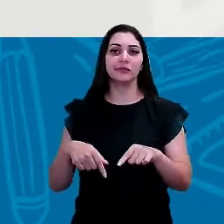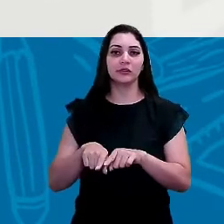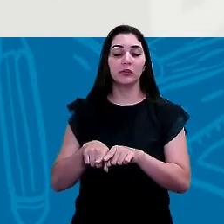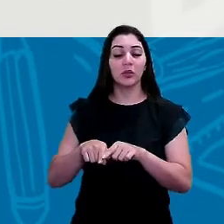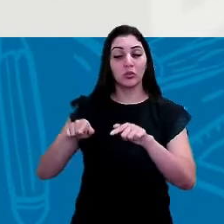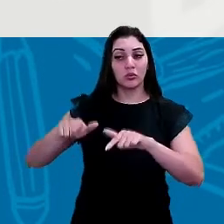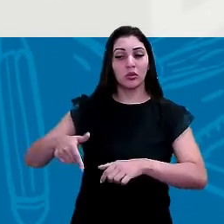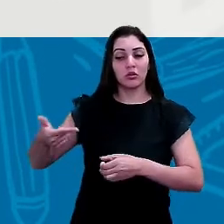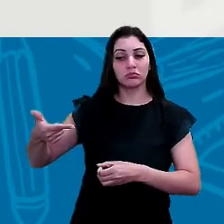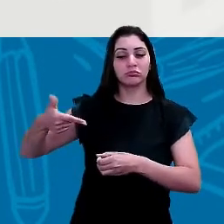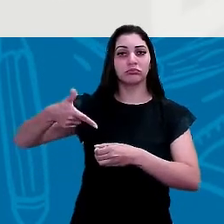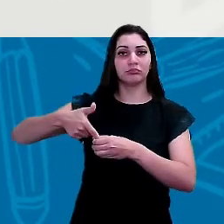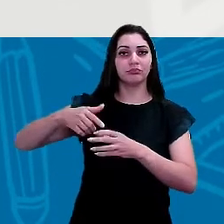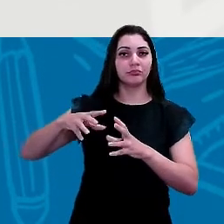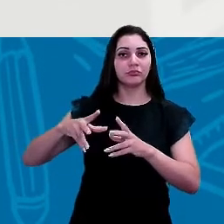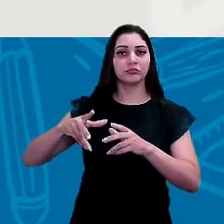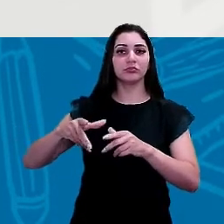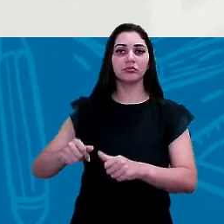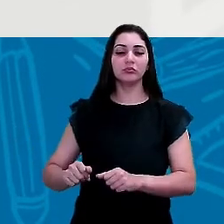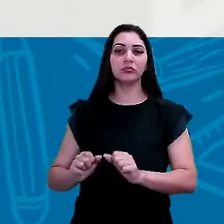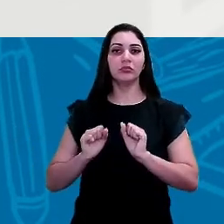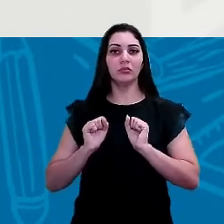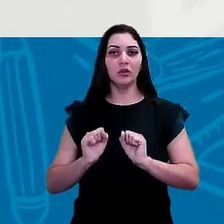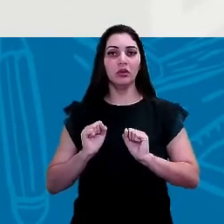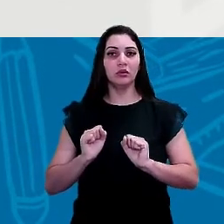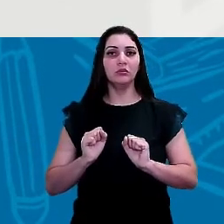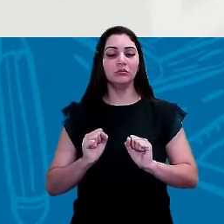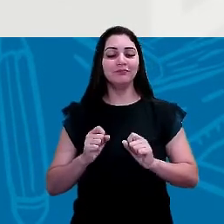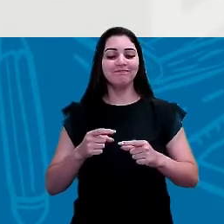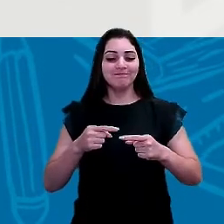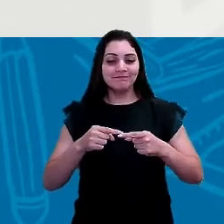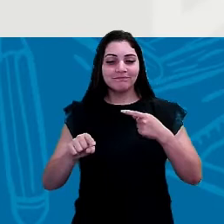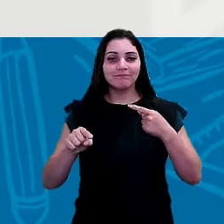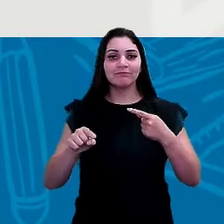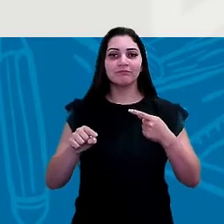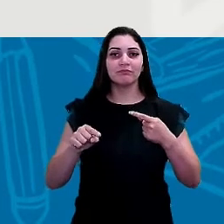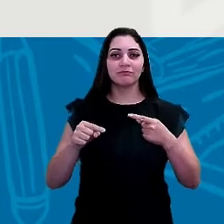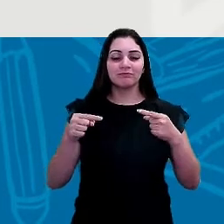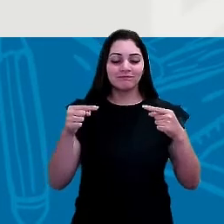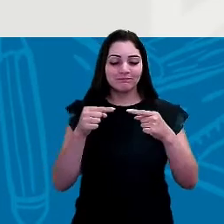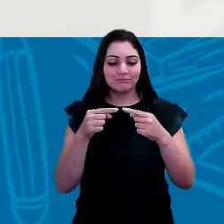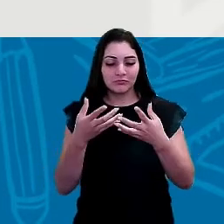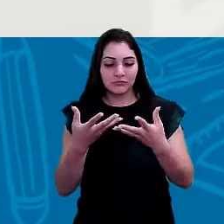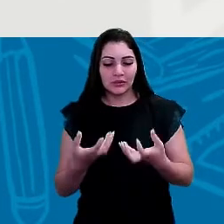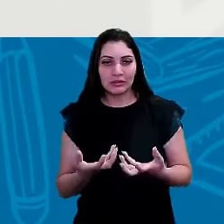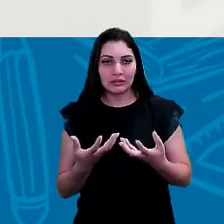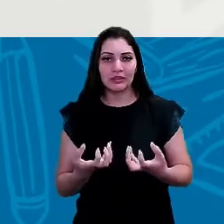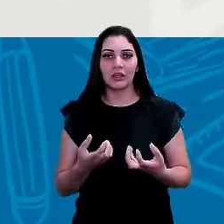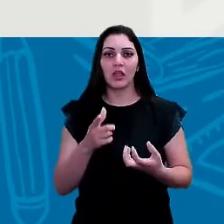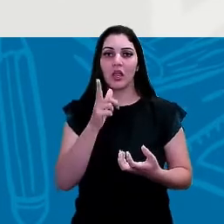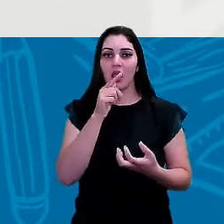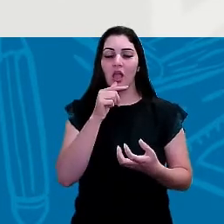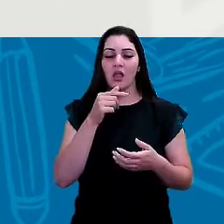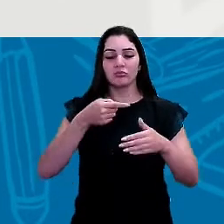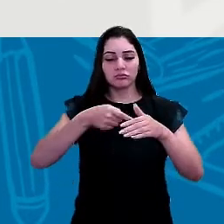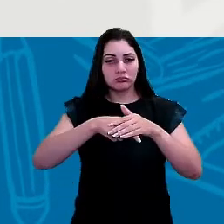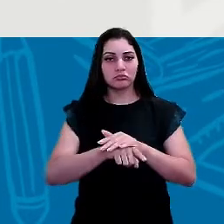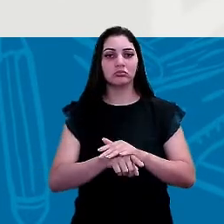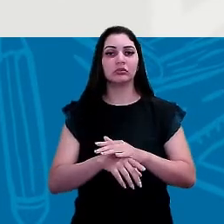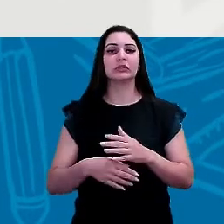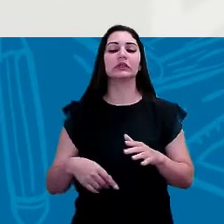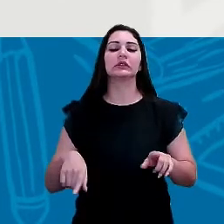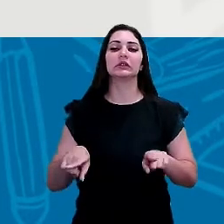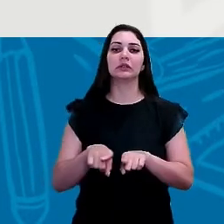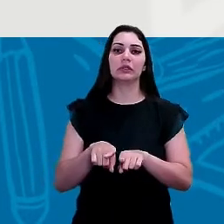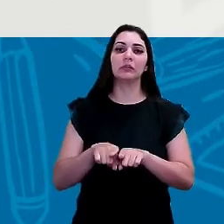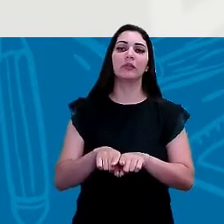combustíveis. Então tudo isso pode contaminar as águas, tanto subterrâneas, e isso também atingir